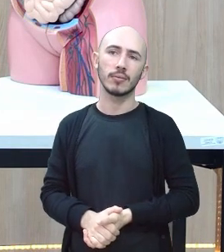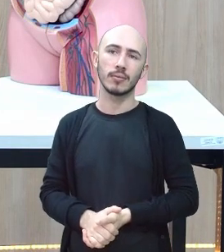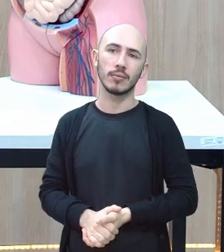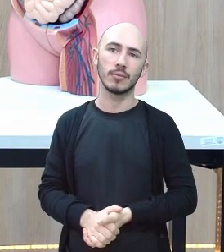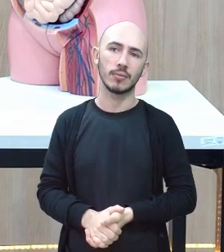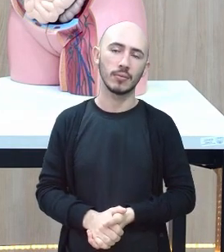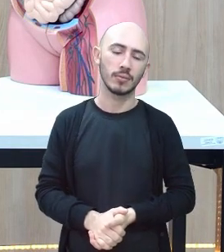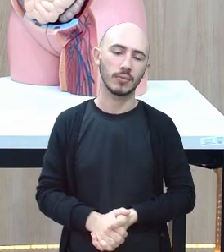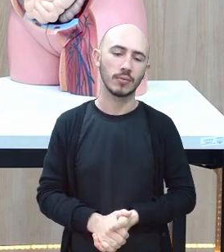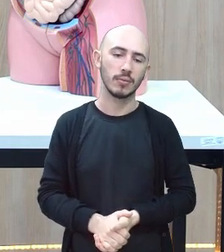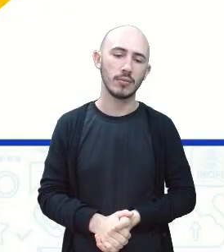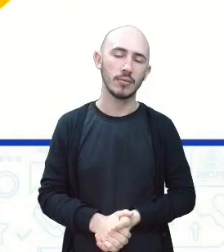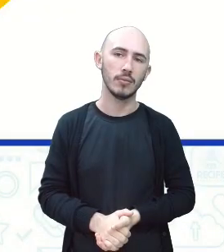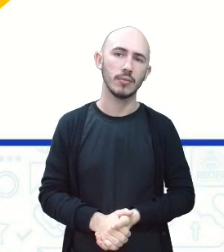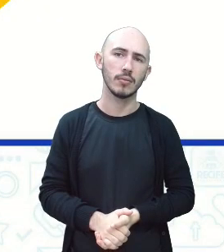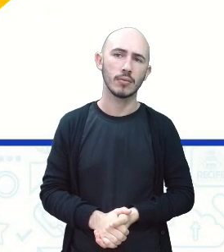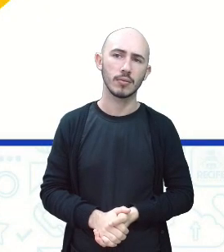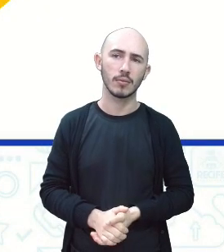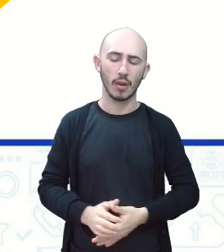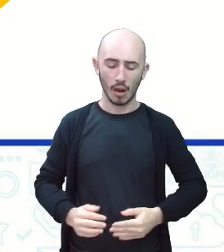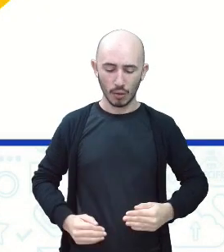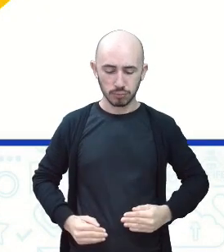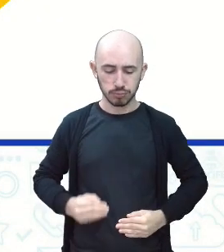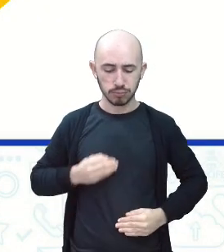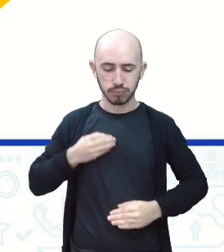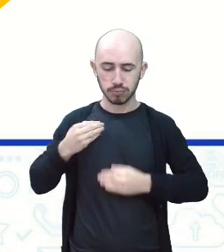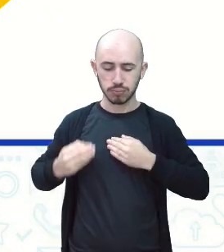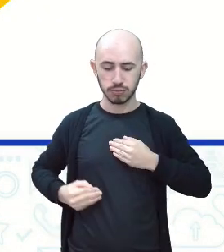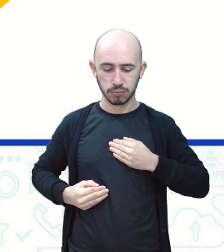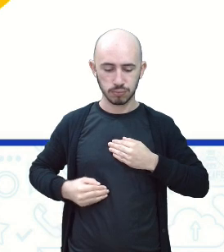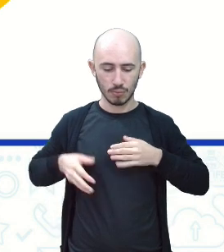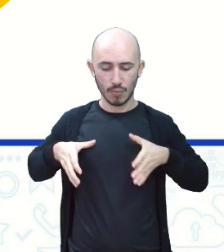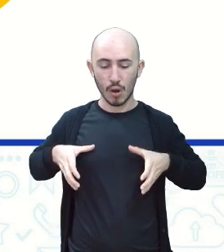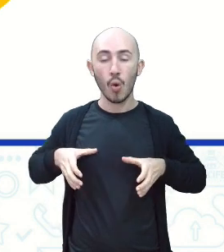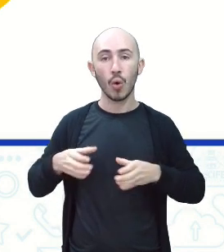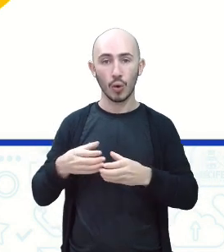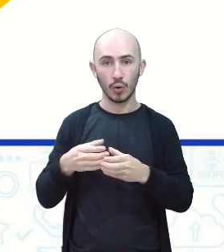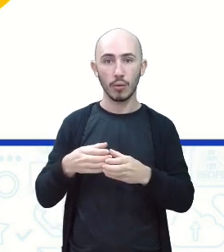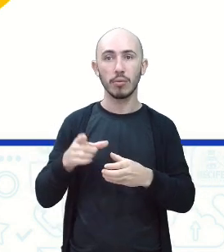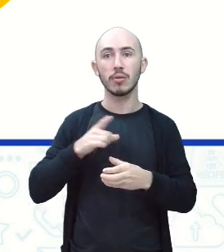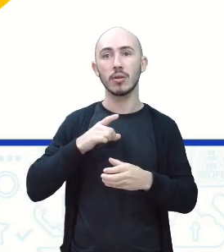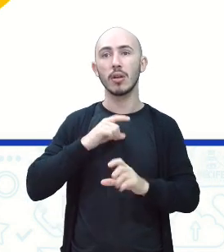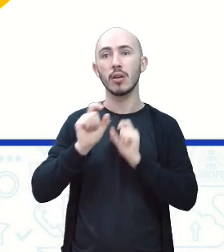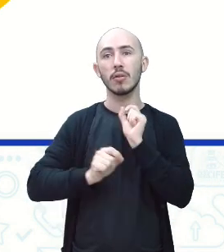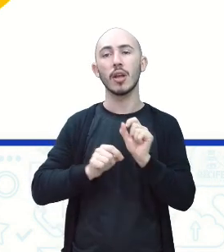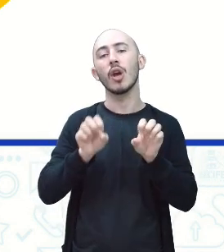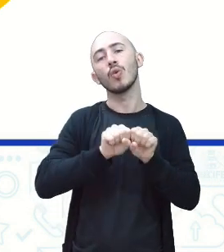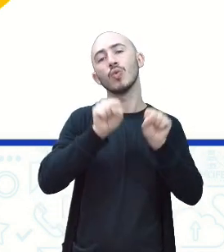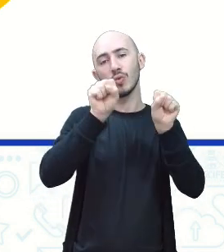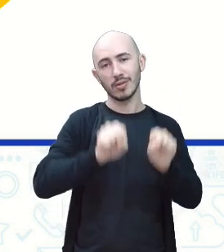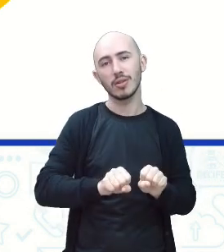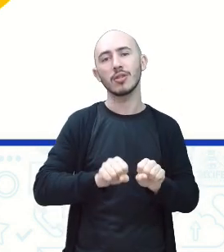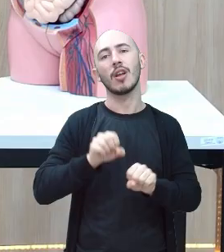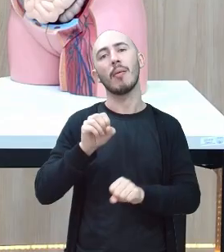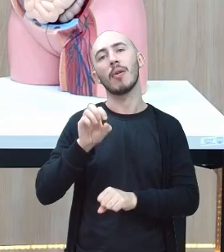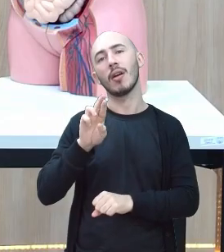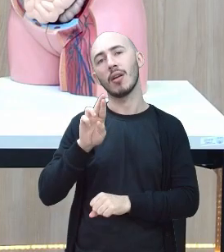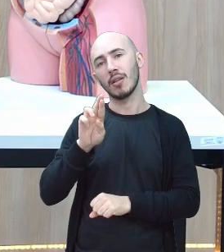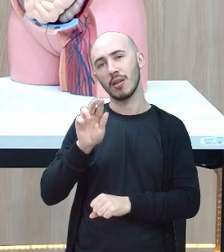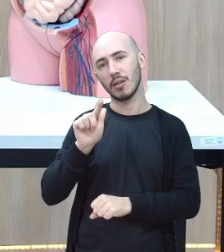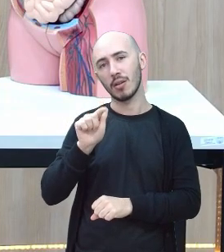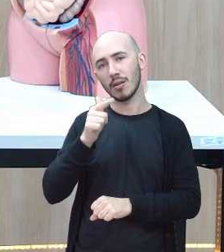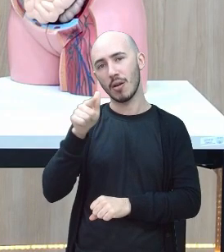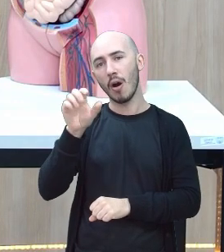Um conjunto de órgãos que atuam de modo integrado, ele constitui um sistema de órgãos. Então,